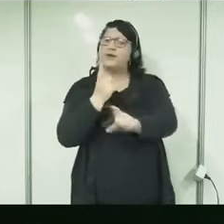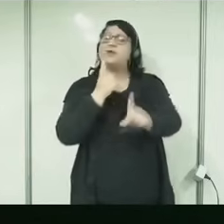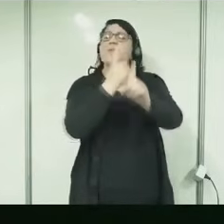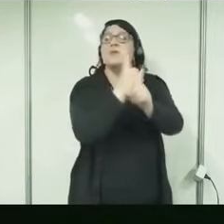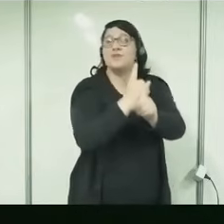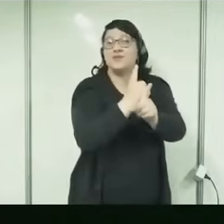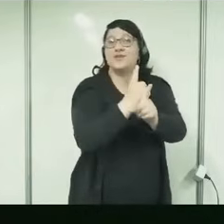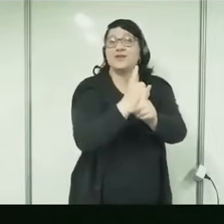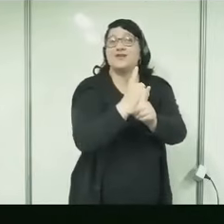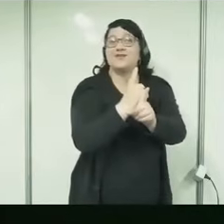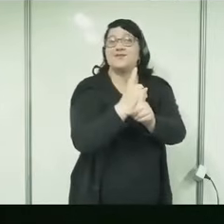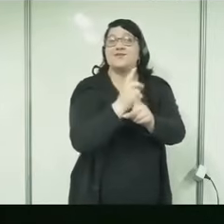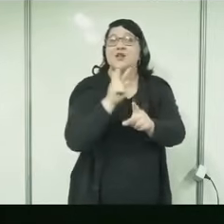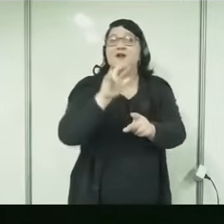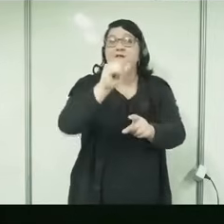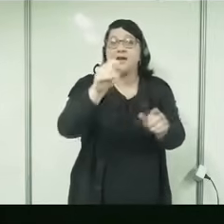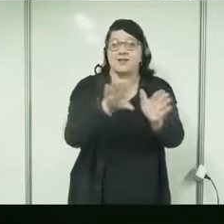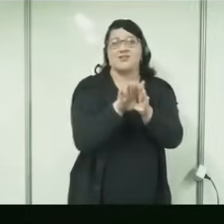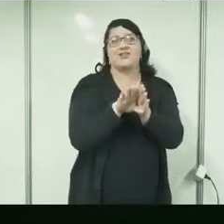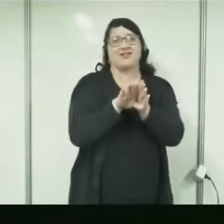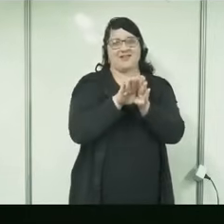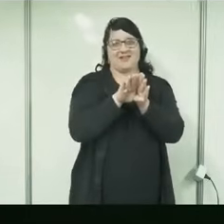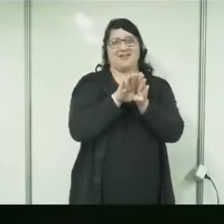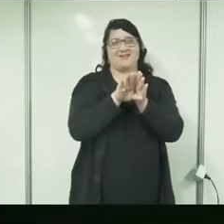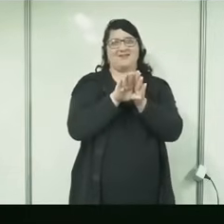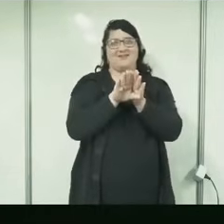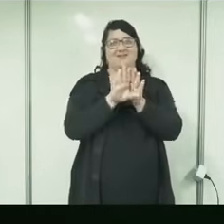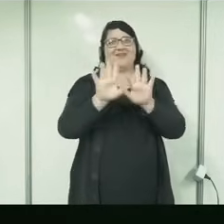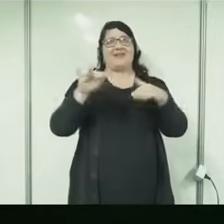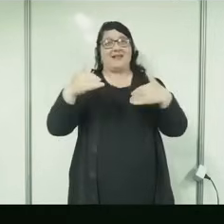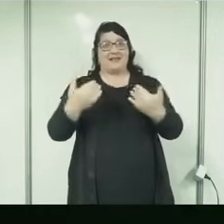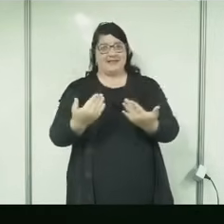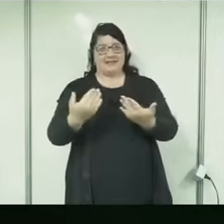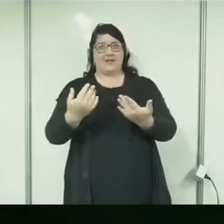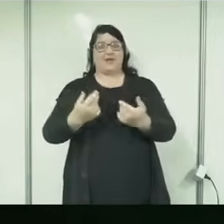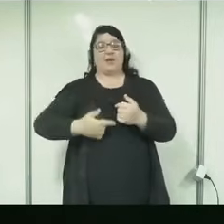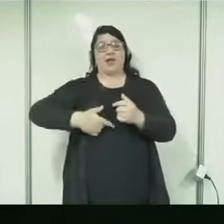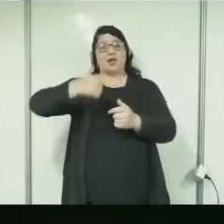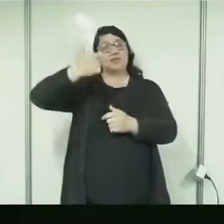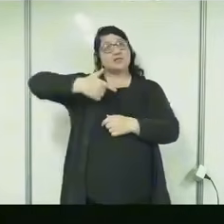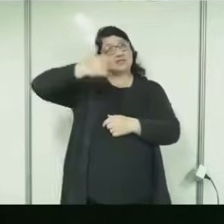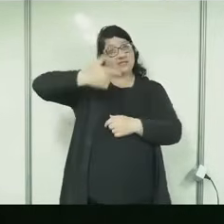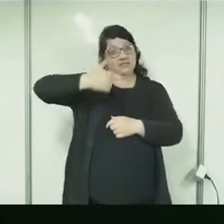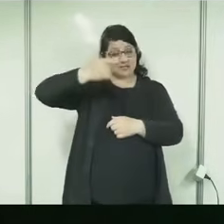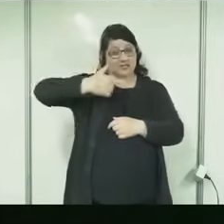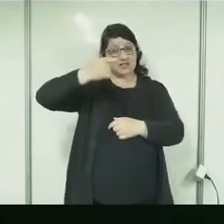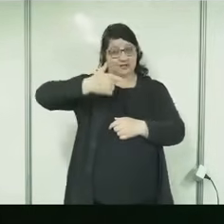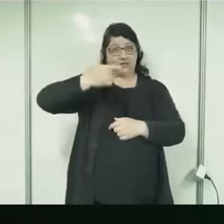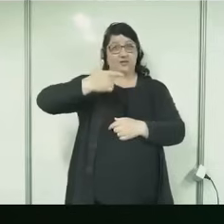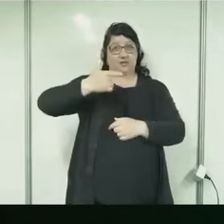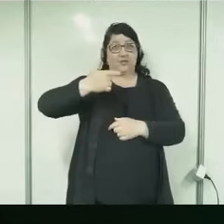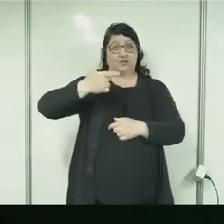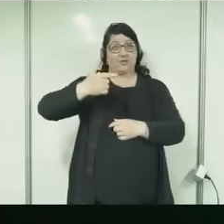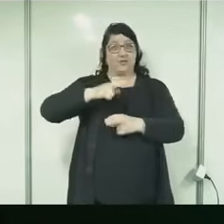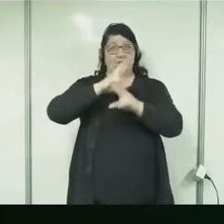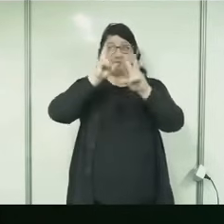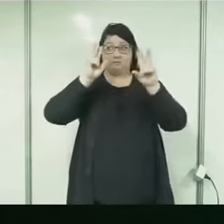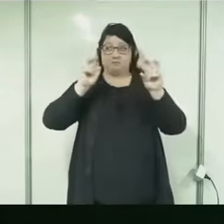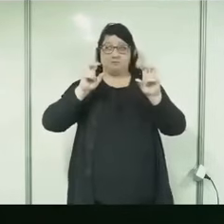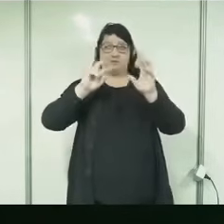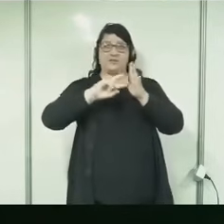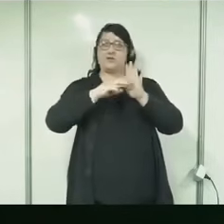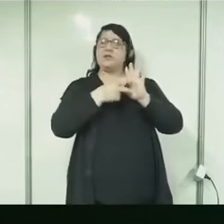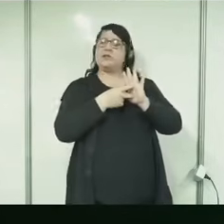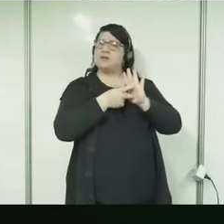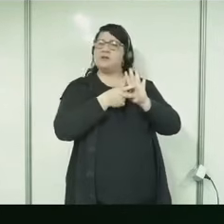depois a segunda, que é uma versão minha, country, ela dizia: que ninguém te impeça de sonhar,